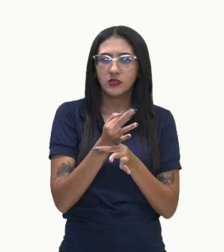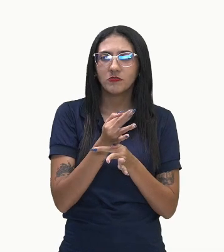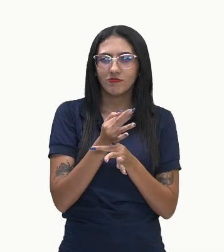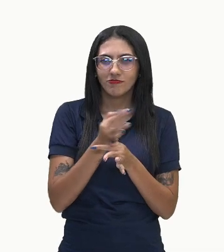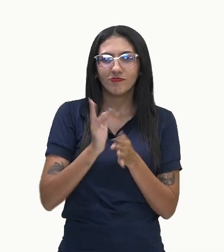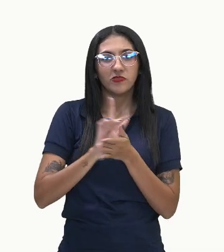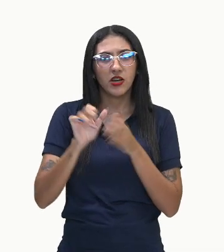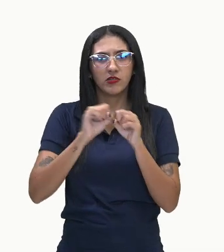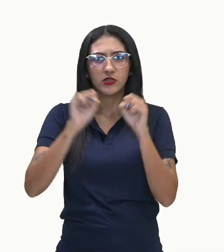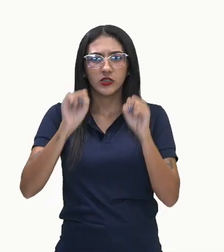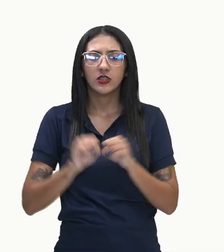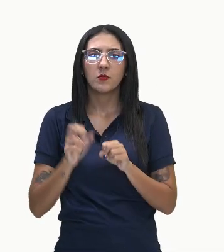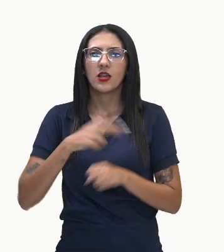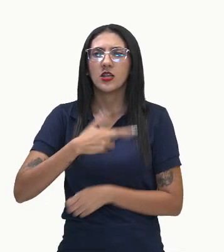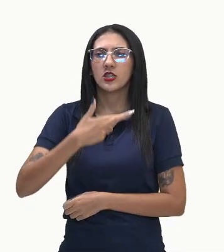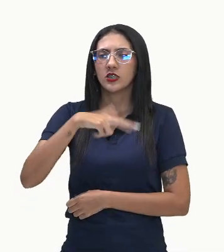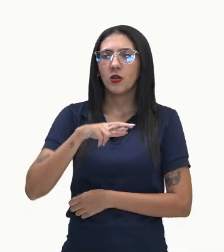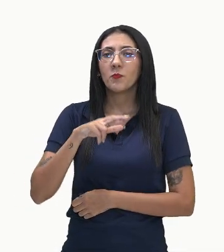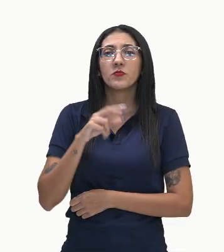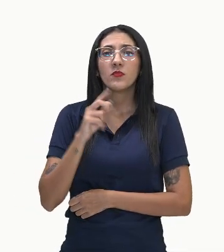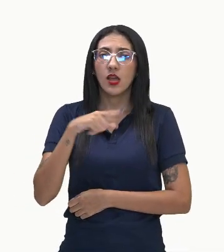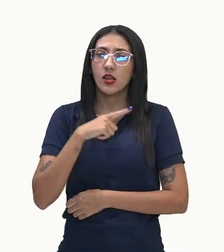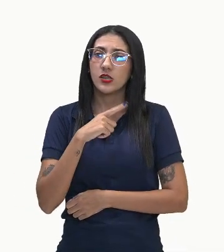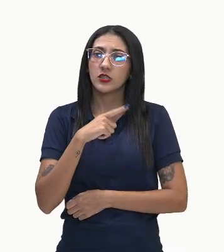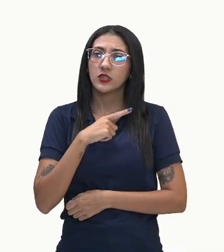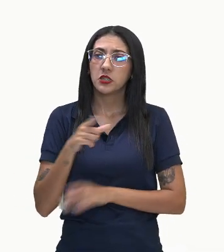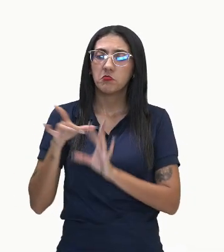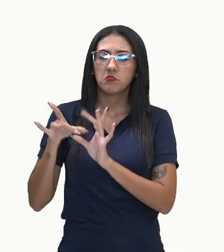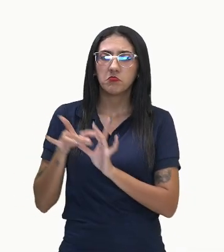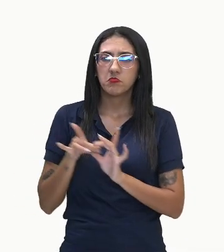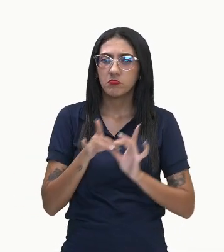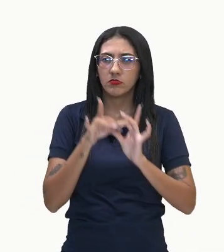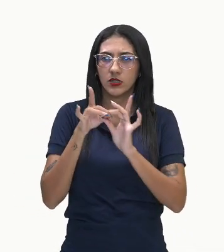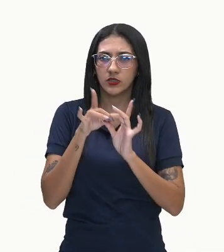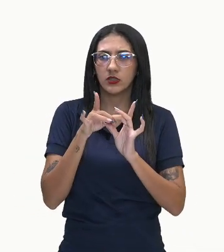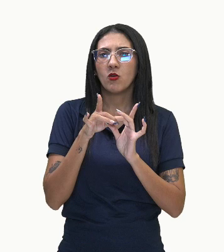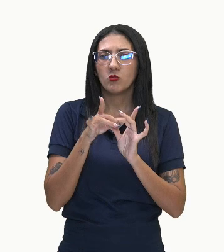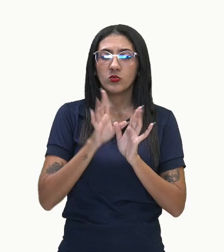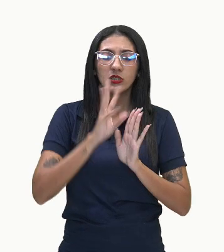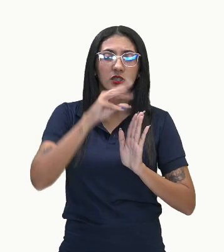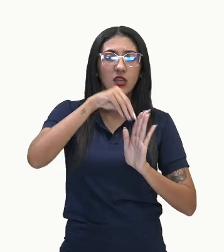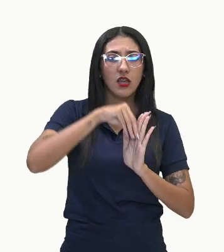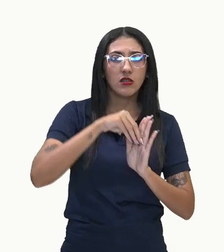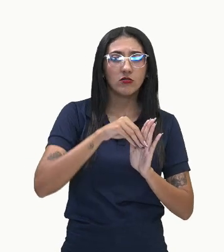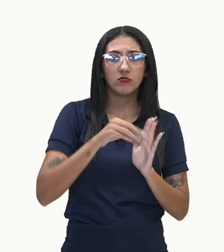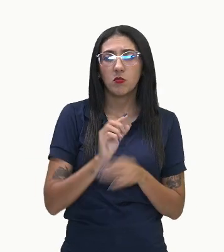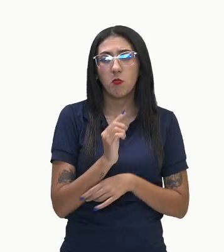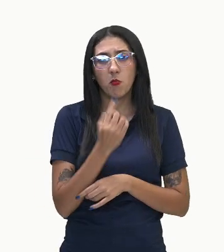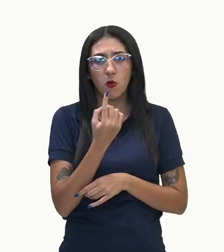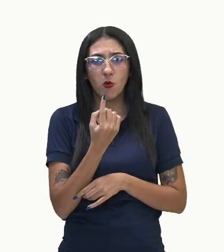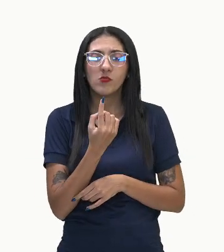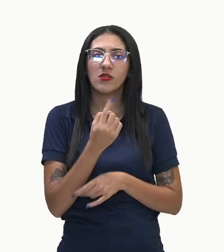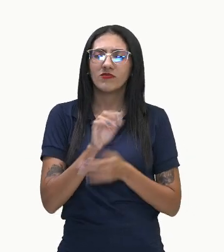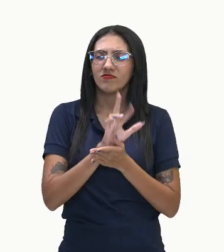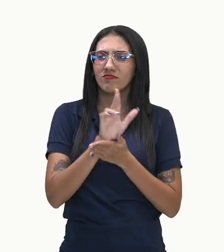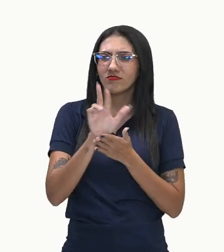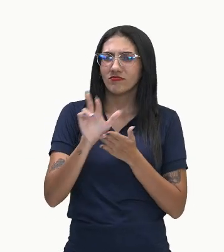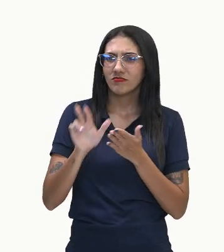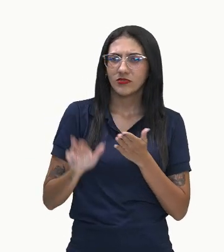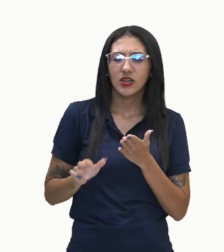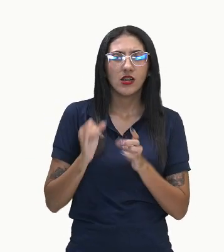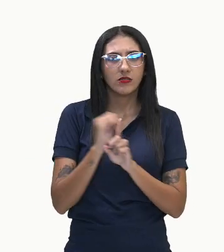religiosos, que de certa forma envolveram ou que estiveram de certa forma participando dessa